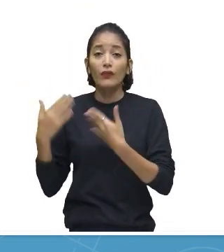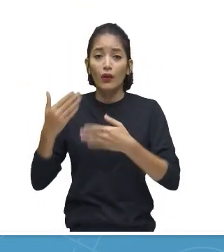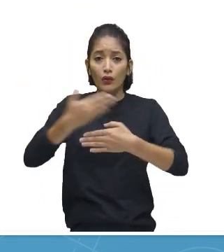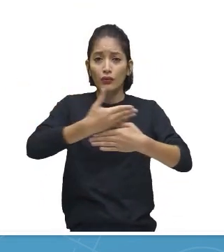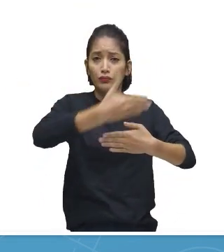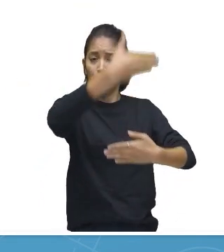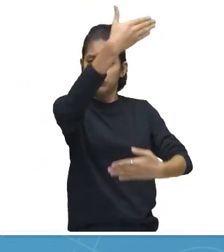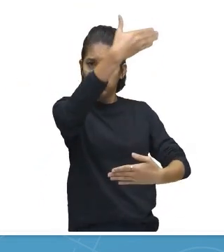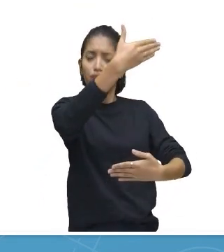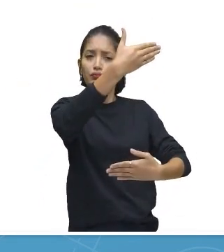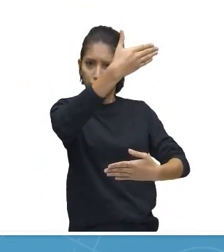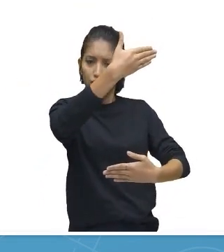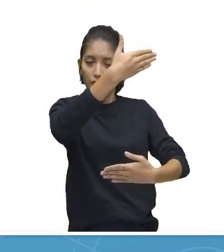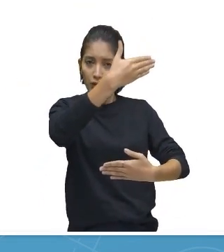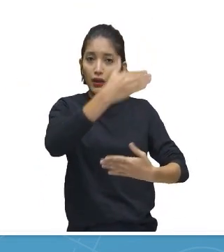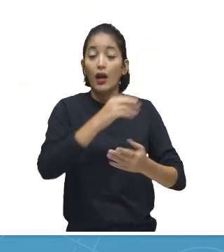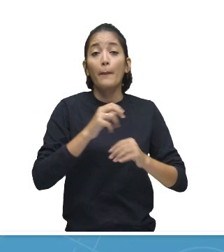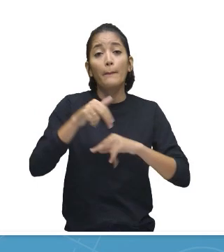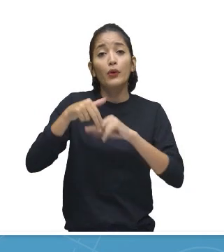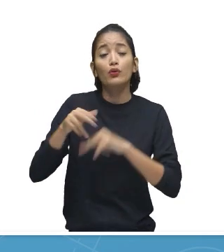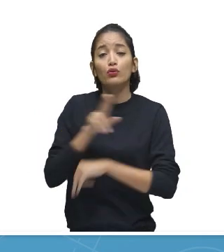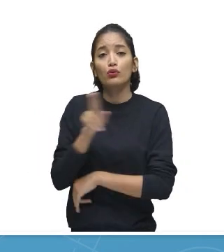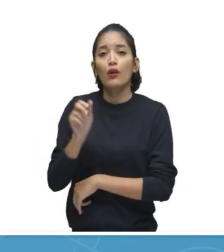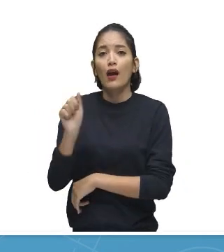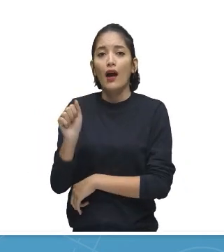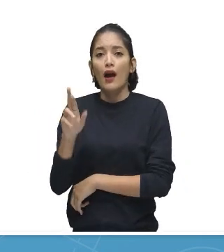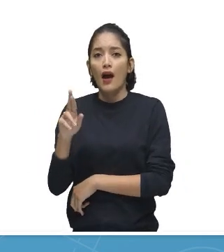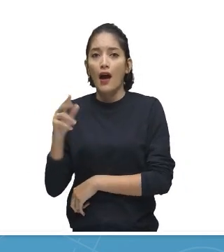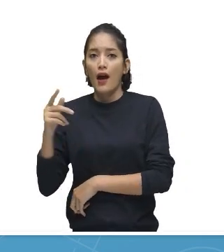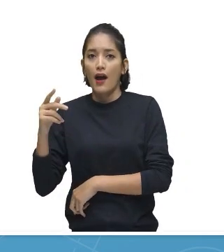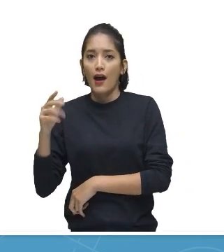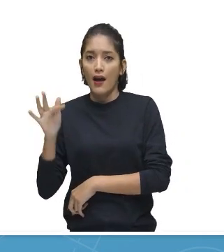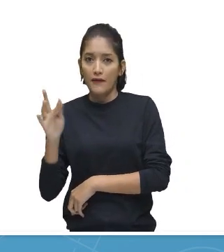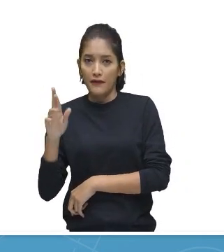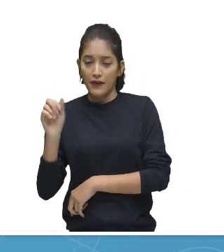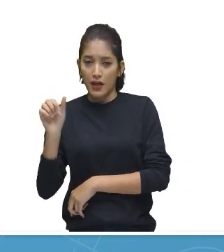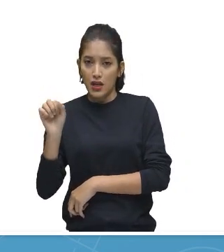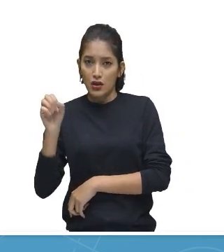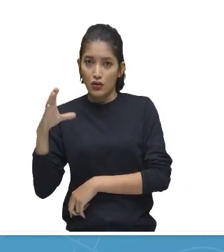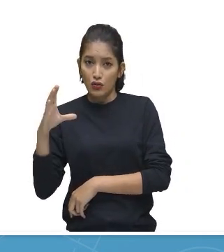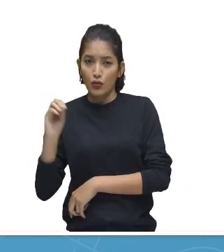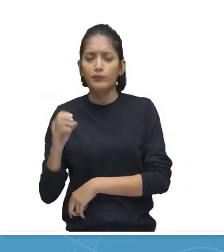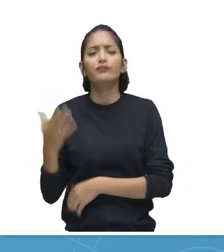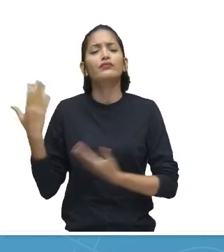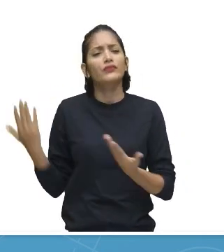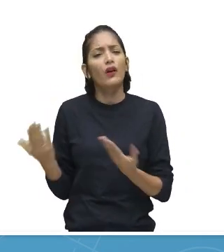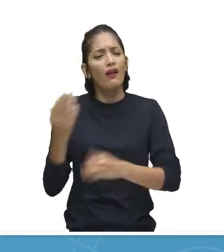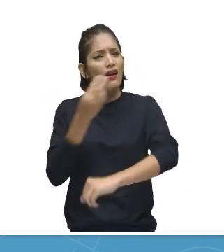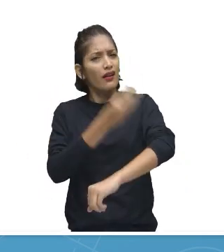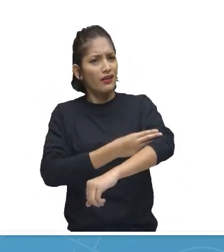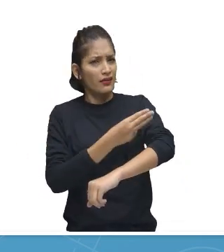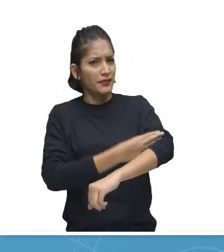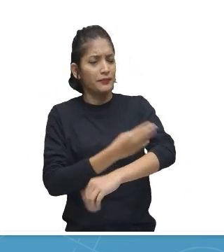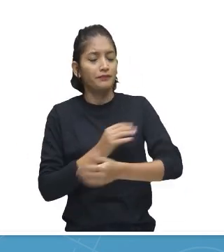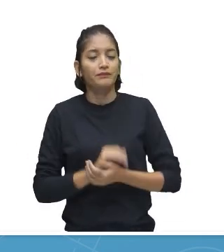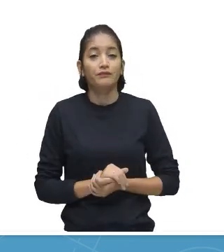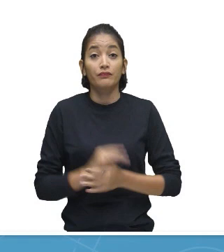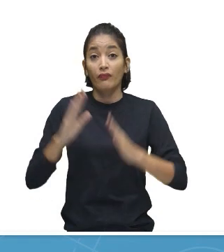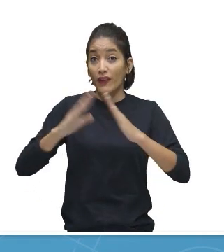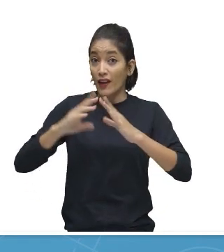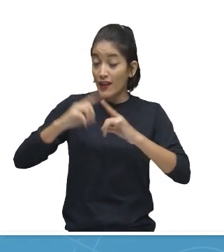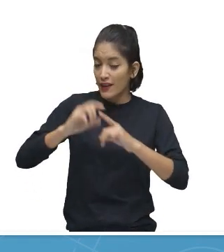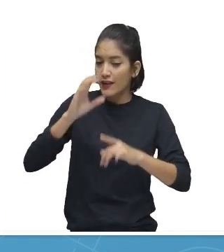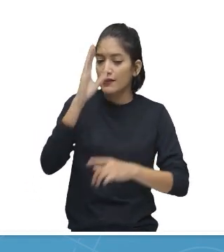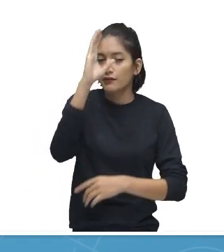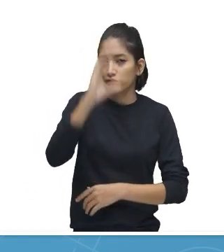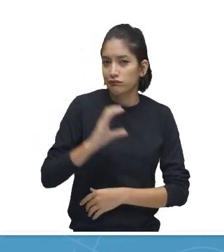massa fresca, por isso que é chamado de afresco. E na Idade Média? A Igreja Católica